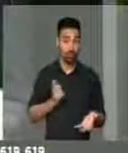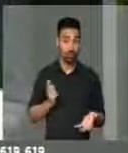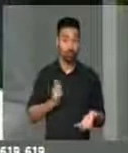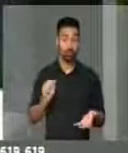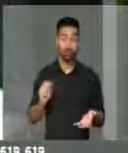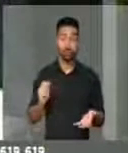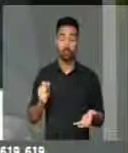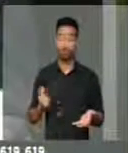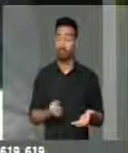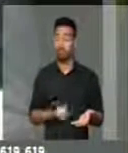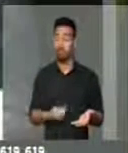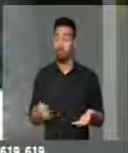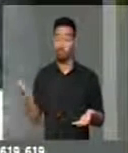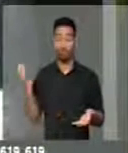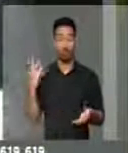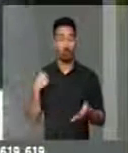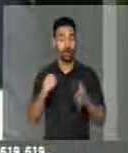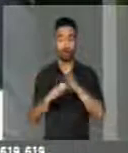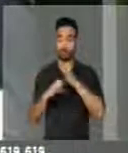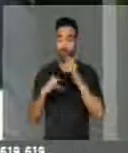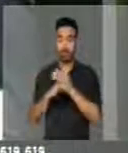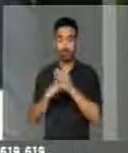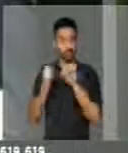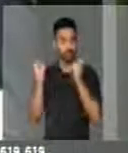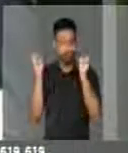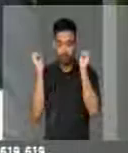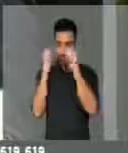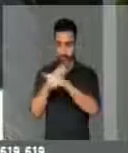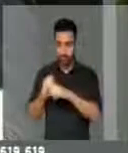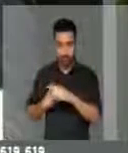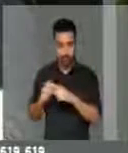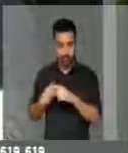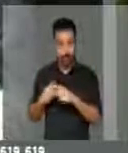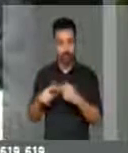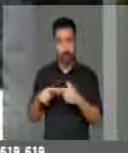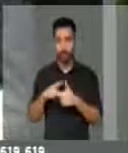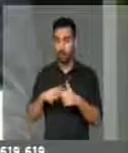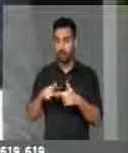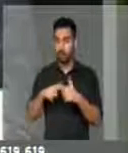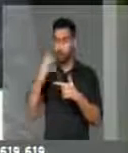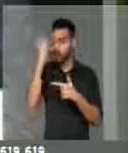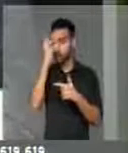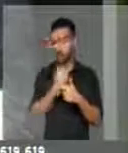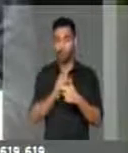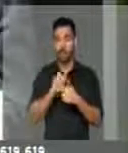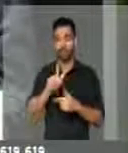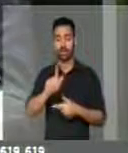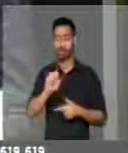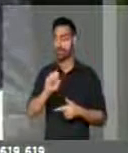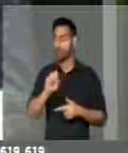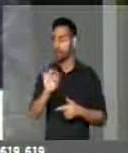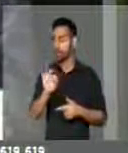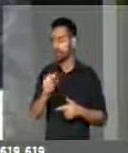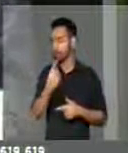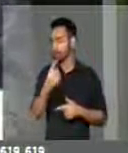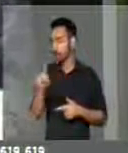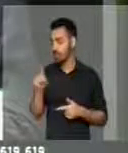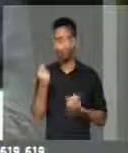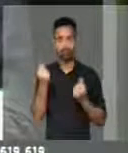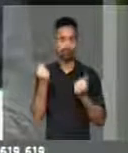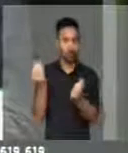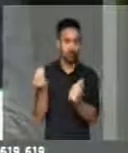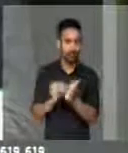de empresas com dificuldades, com problemas sérios de gestão, com problemas sérios